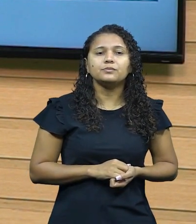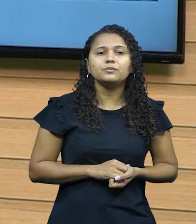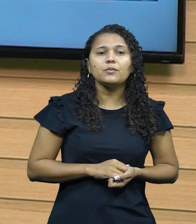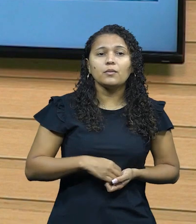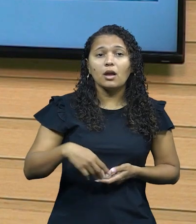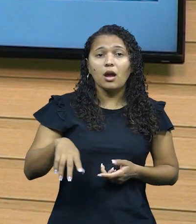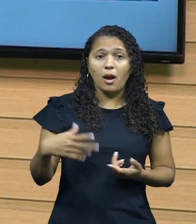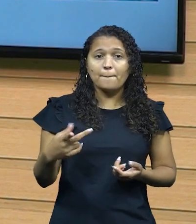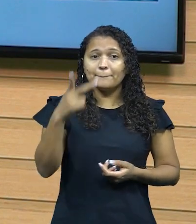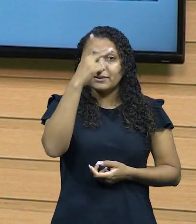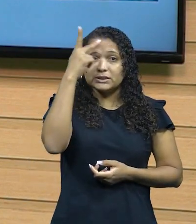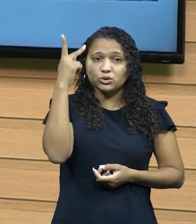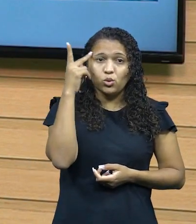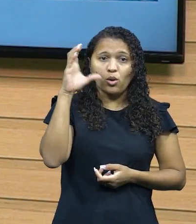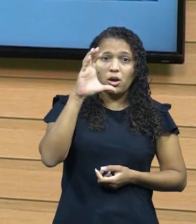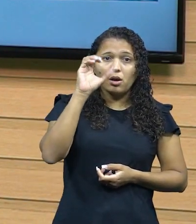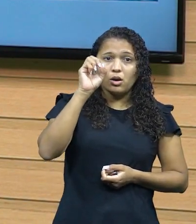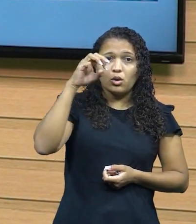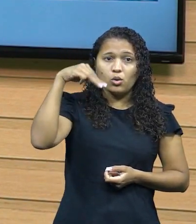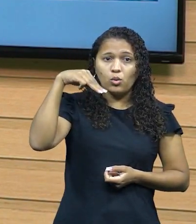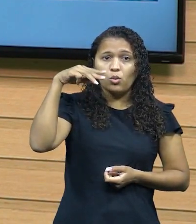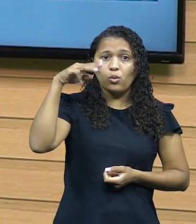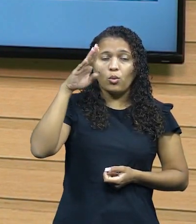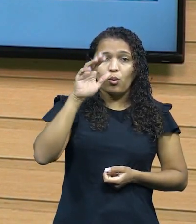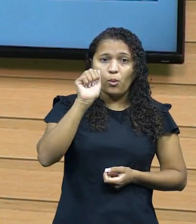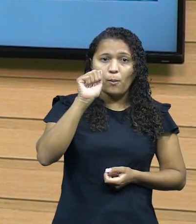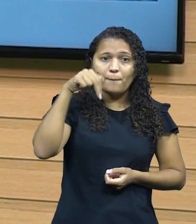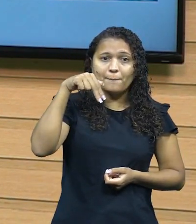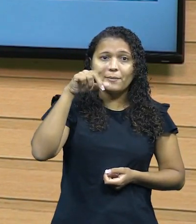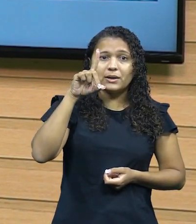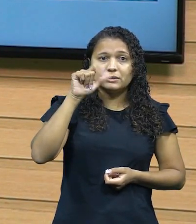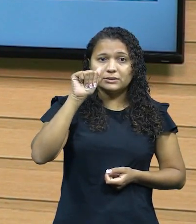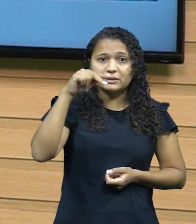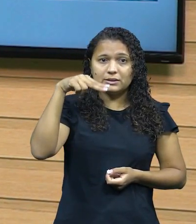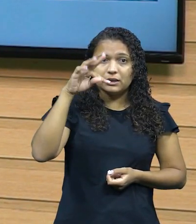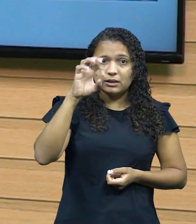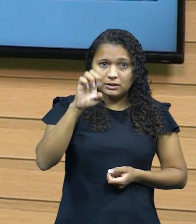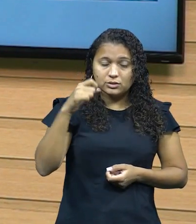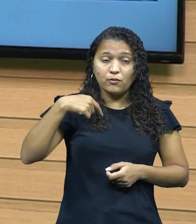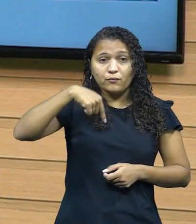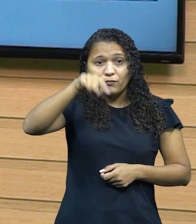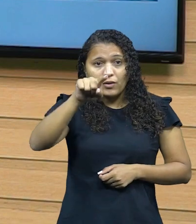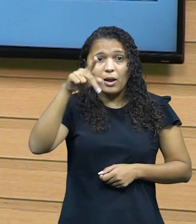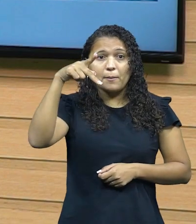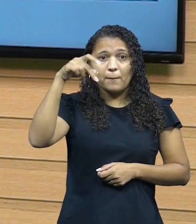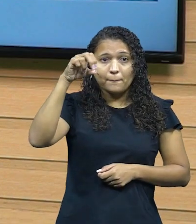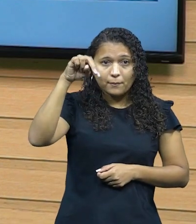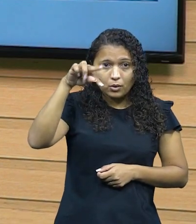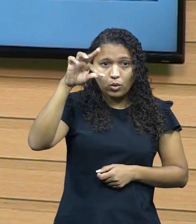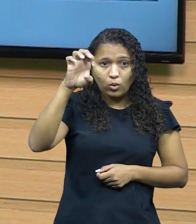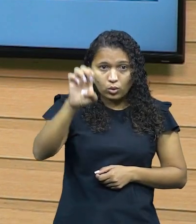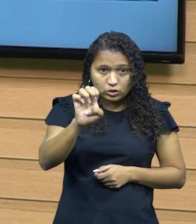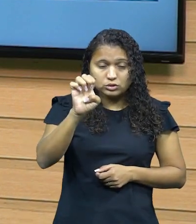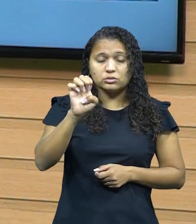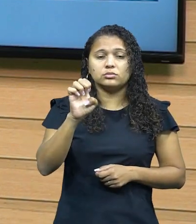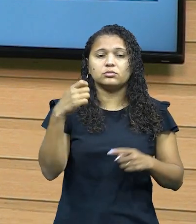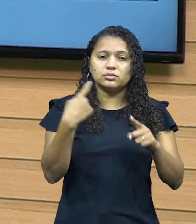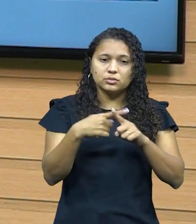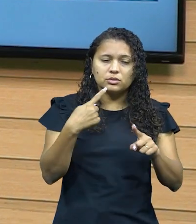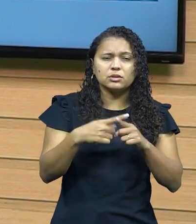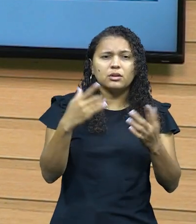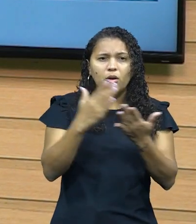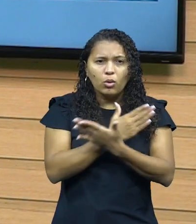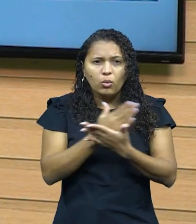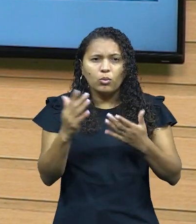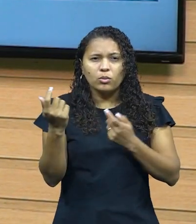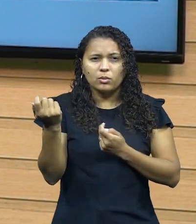o comandante do navio ele normalmente vai para essa sala, né, para a ponte do navio, quando há